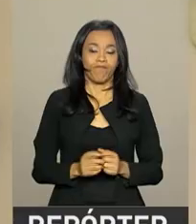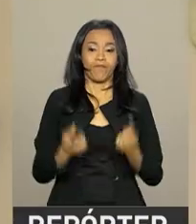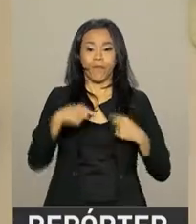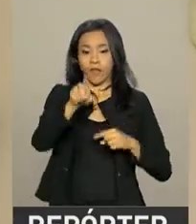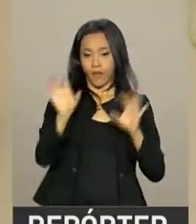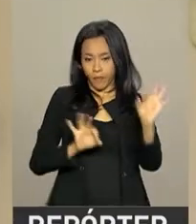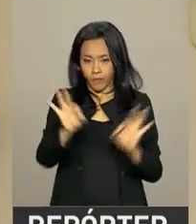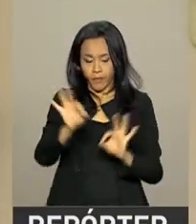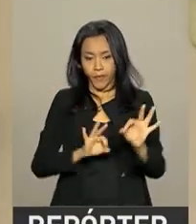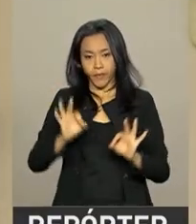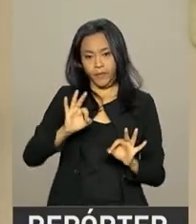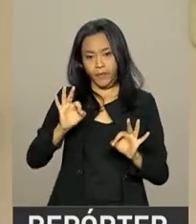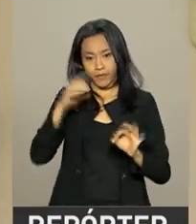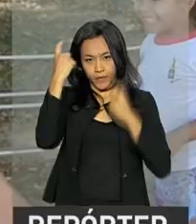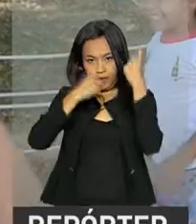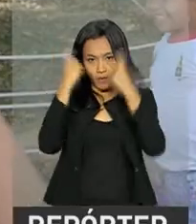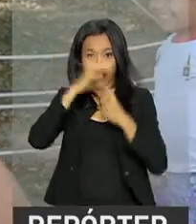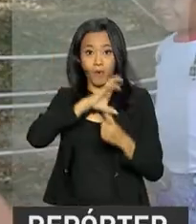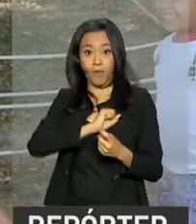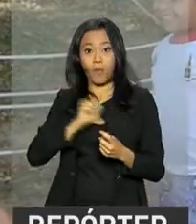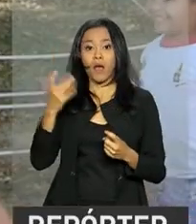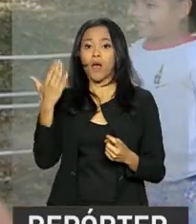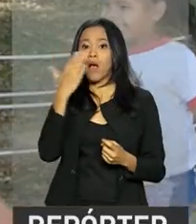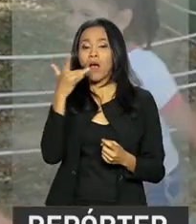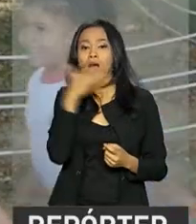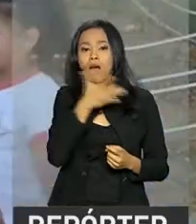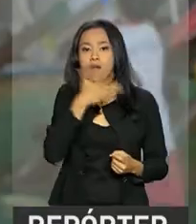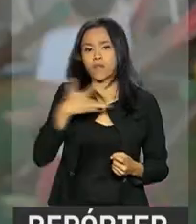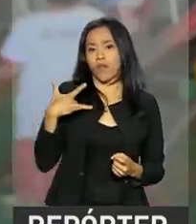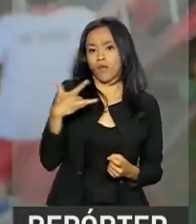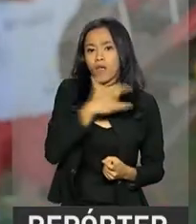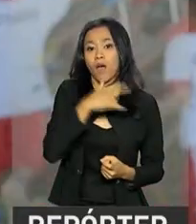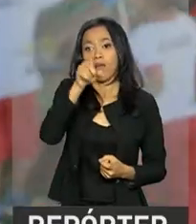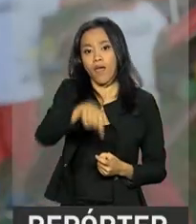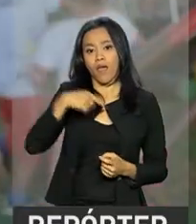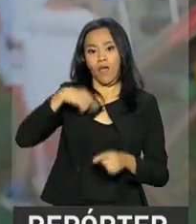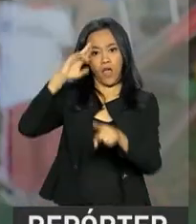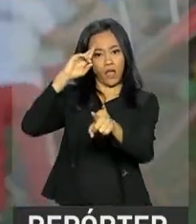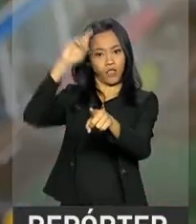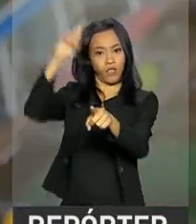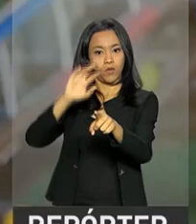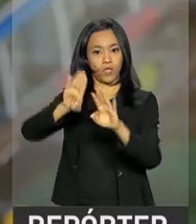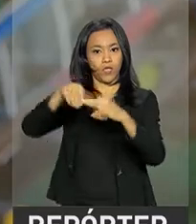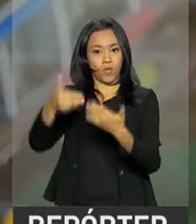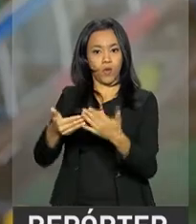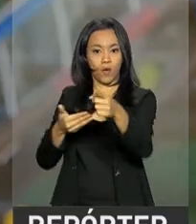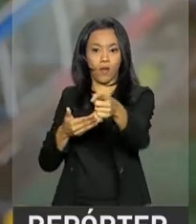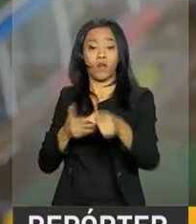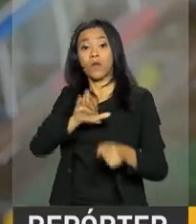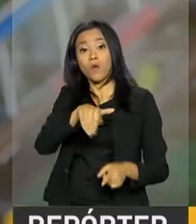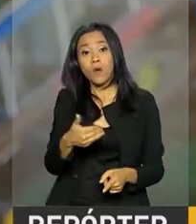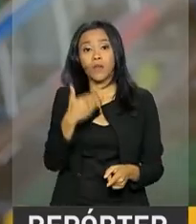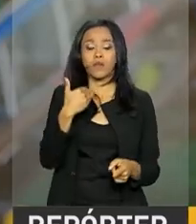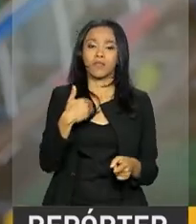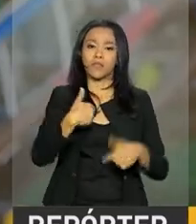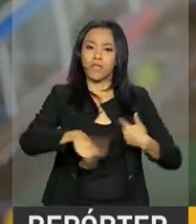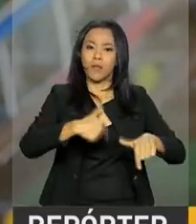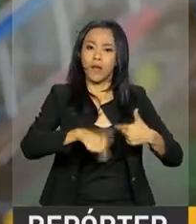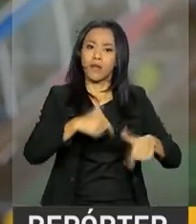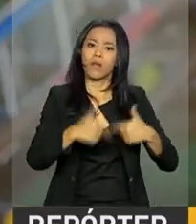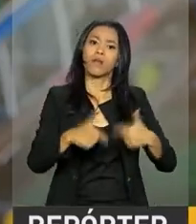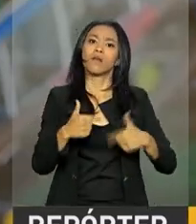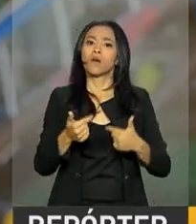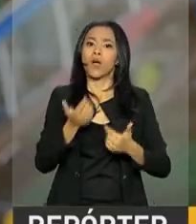com a alimentação saudável é compartilhada pela diretora da escola. Quando a gente trabalha com alimentação dentro